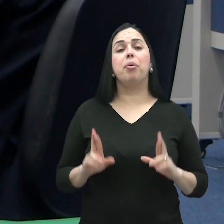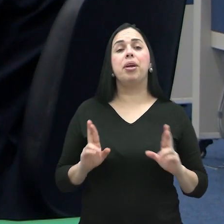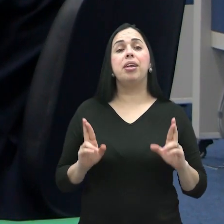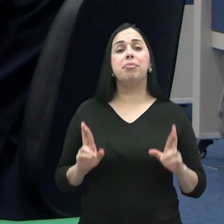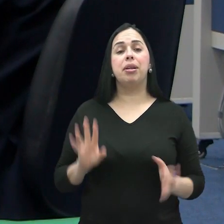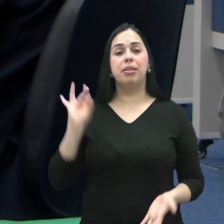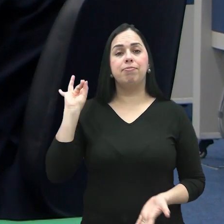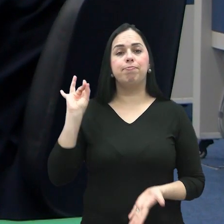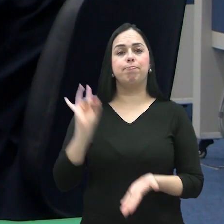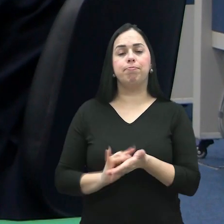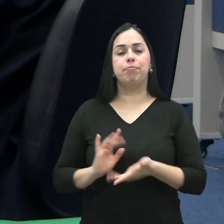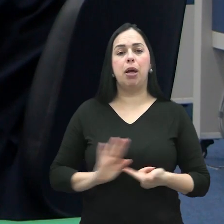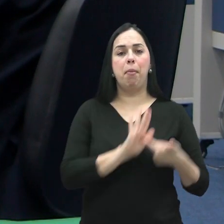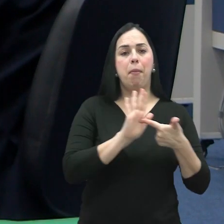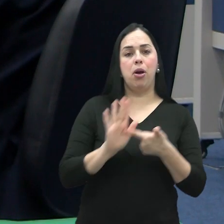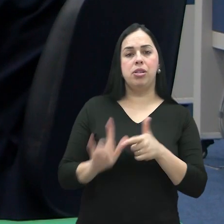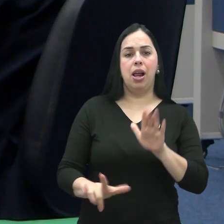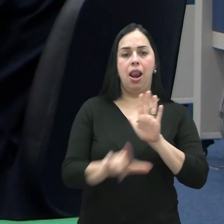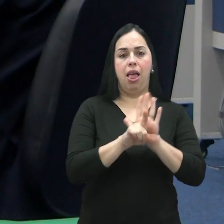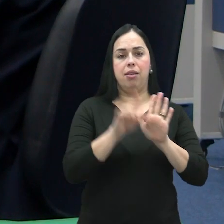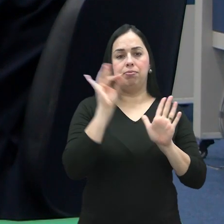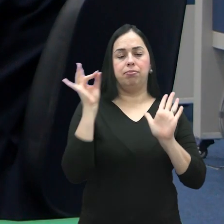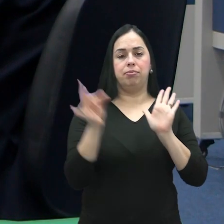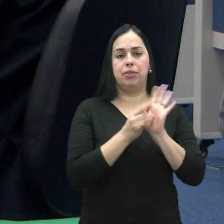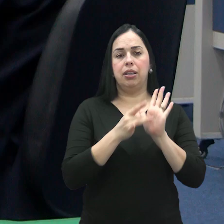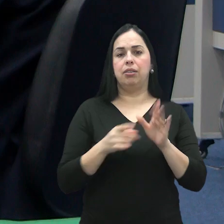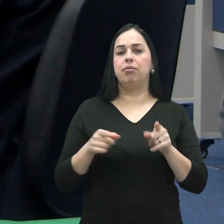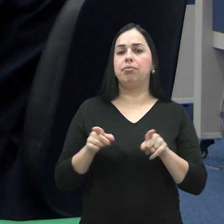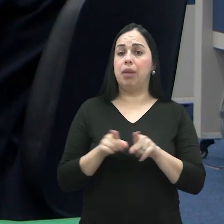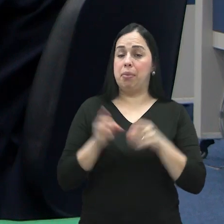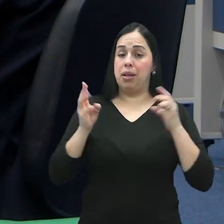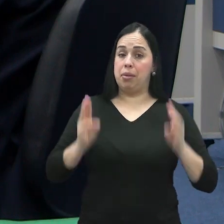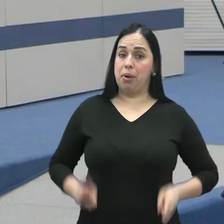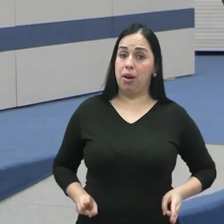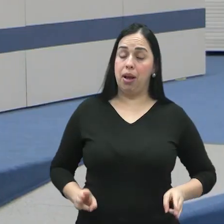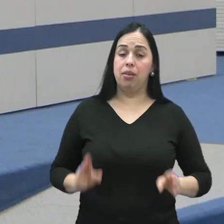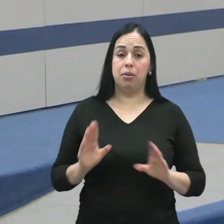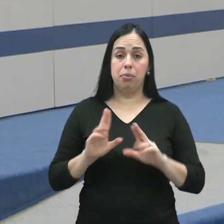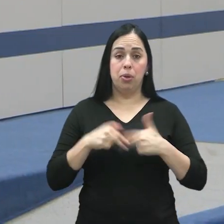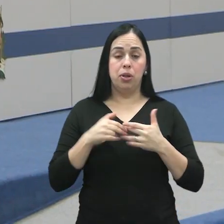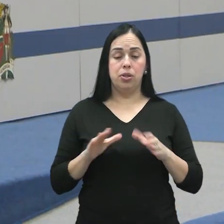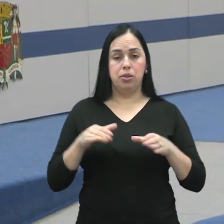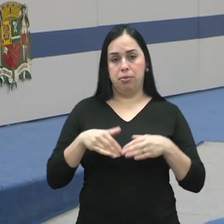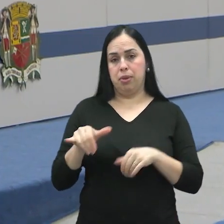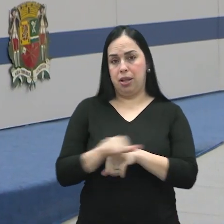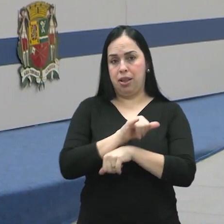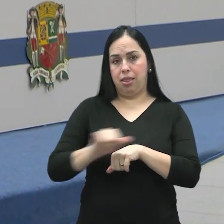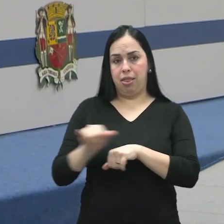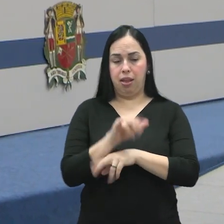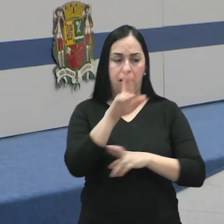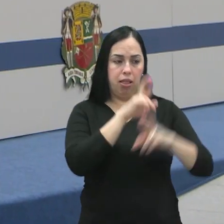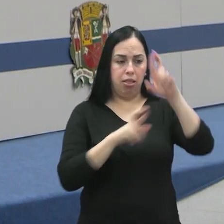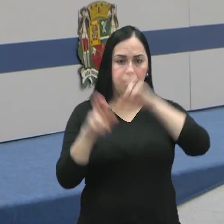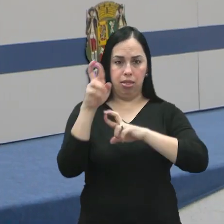poder público é o cumprimento da transparência das leis e da moralidade. A comissão de ética serve